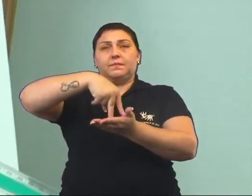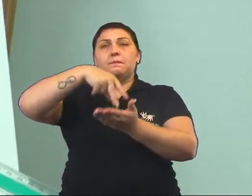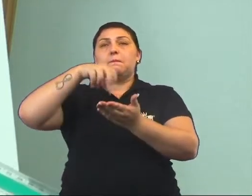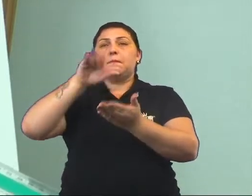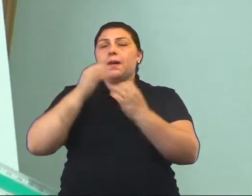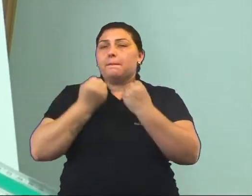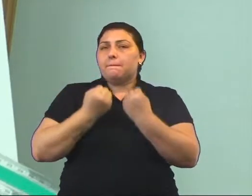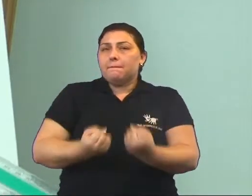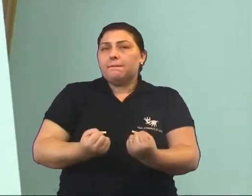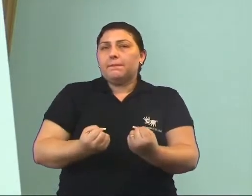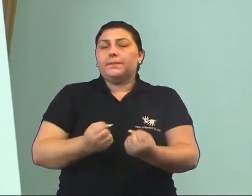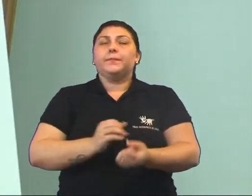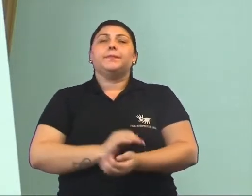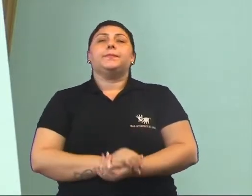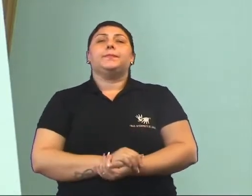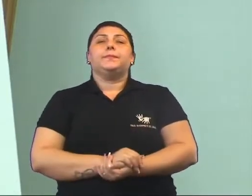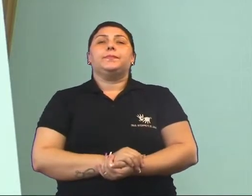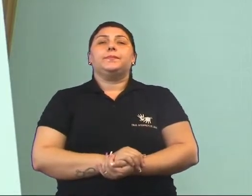mais pesadas.